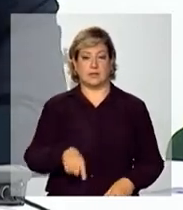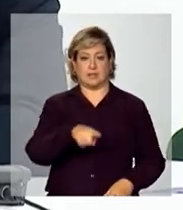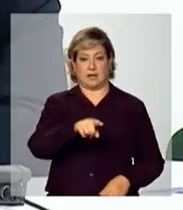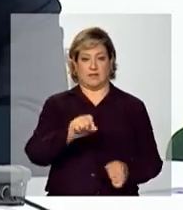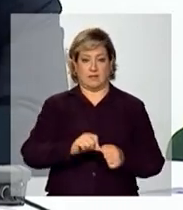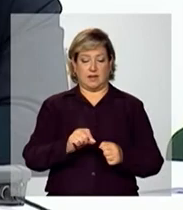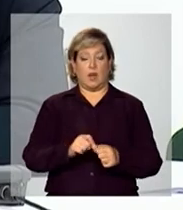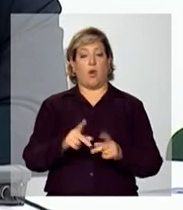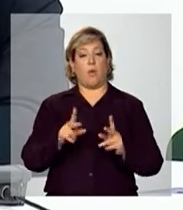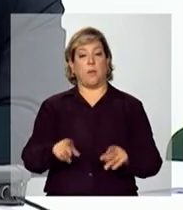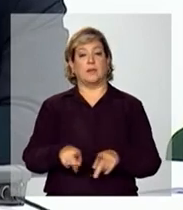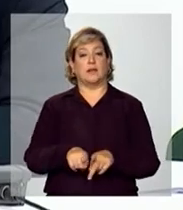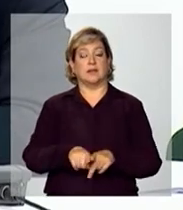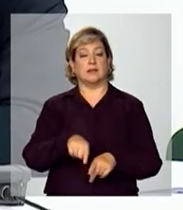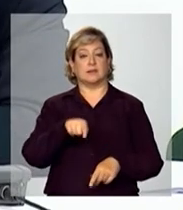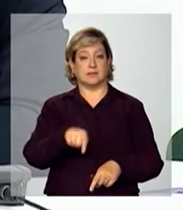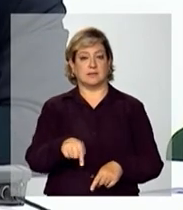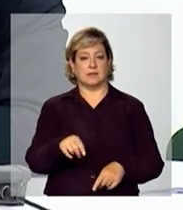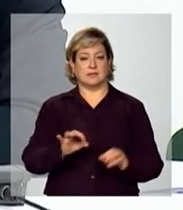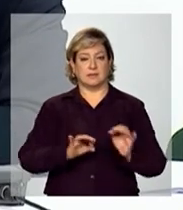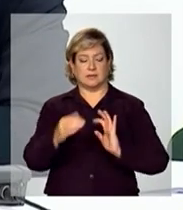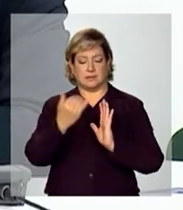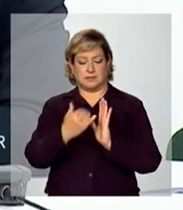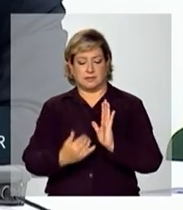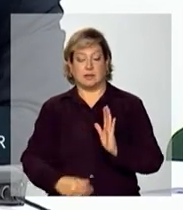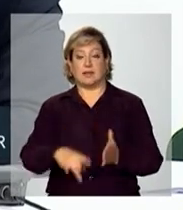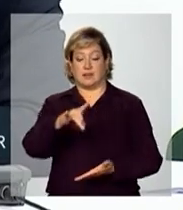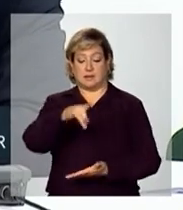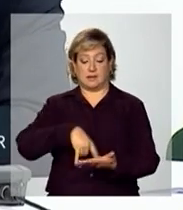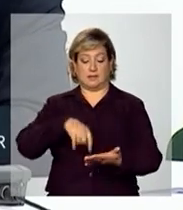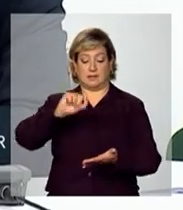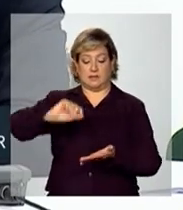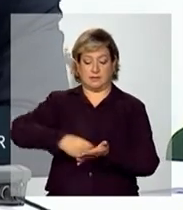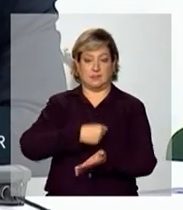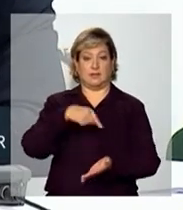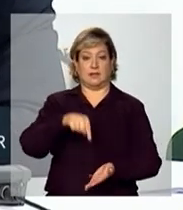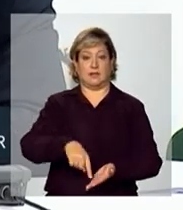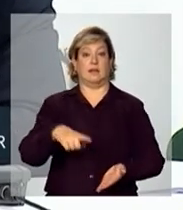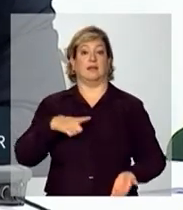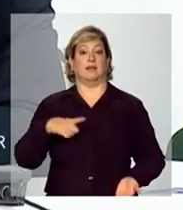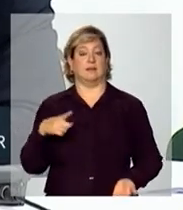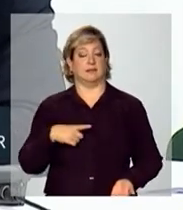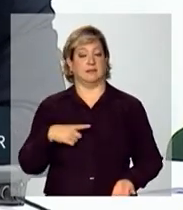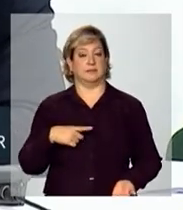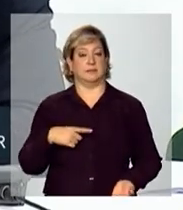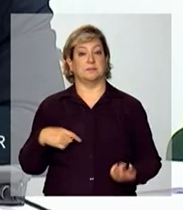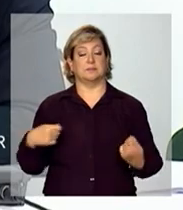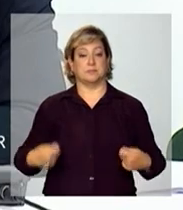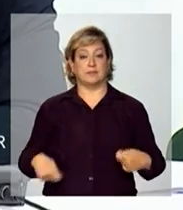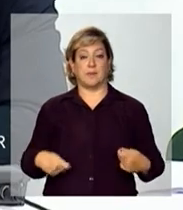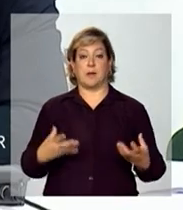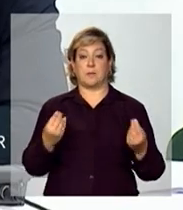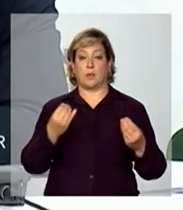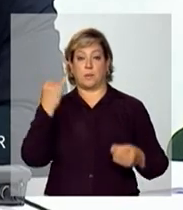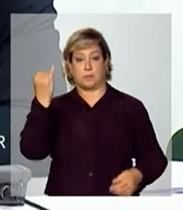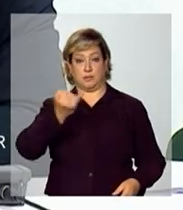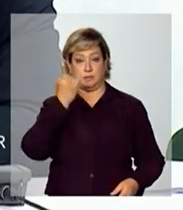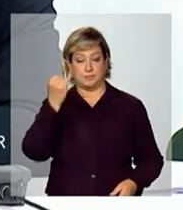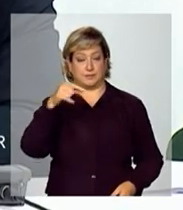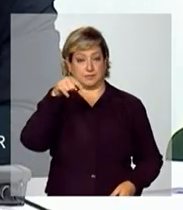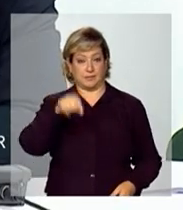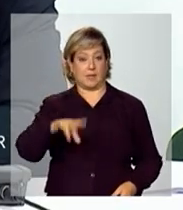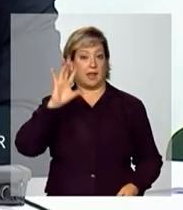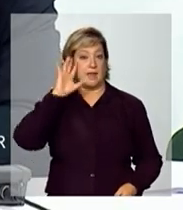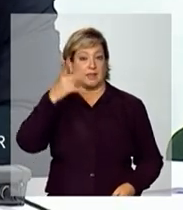esta planilha com estar do contrato que ele e o banco assinam então é muito importante que com essa